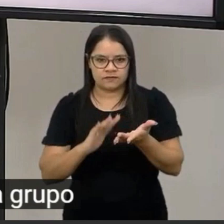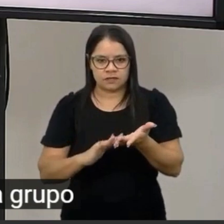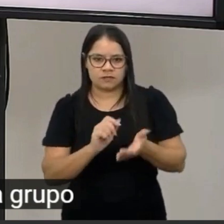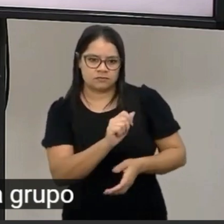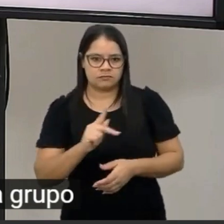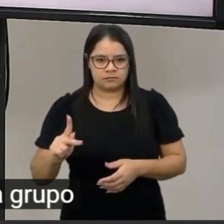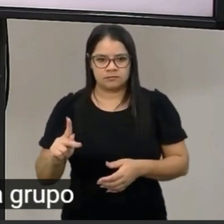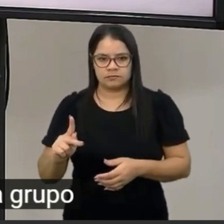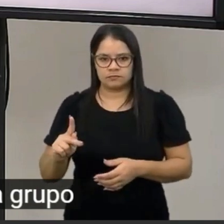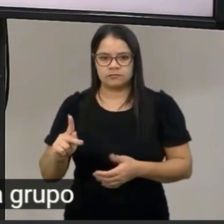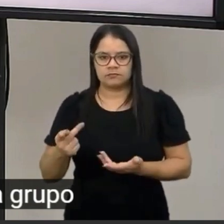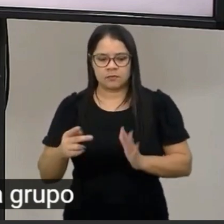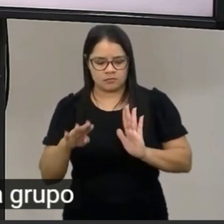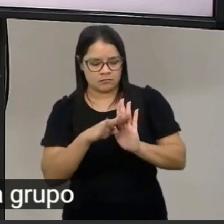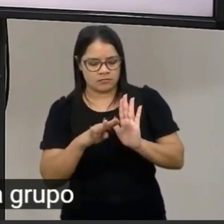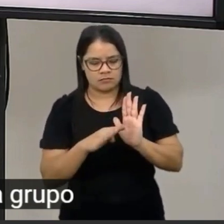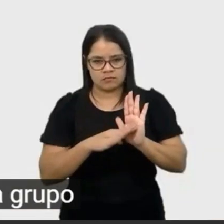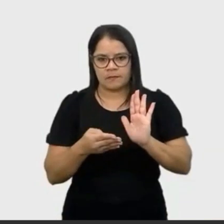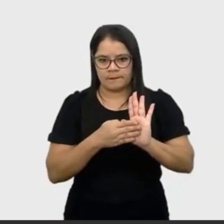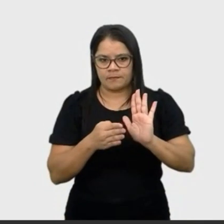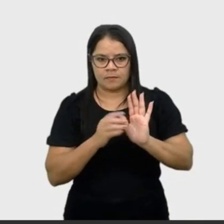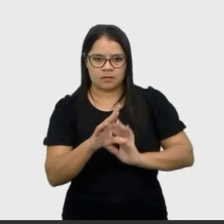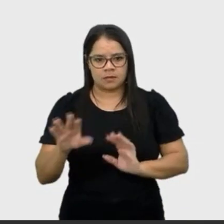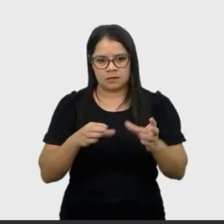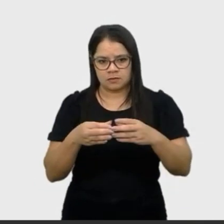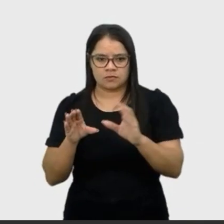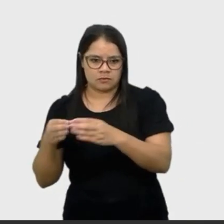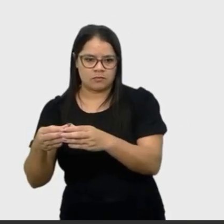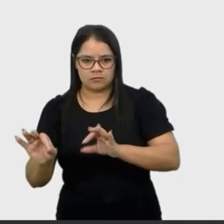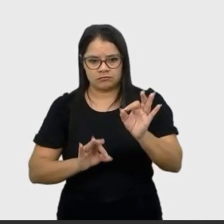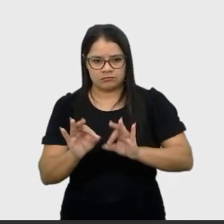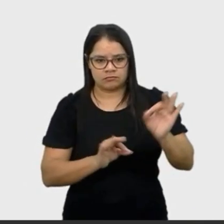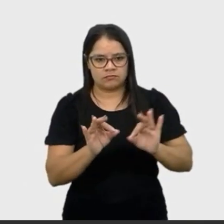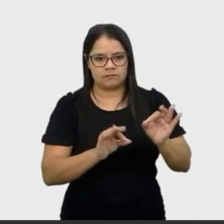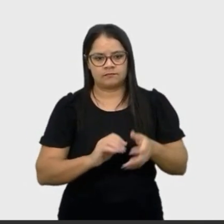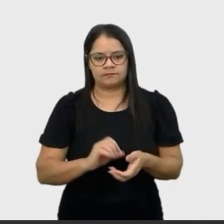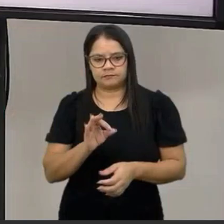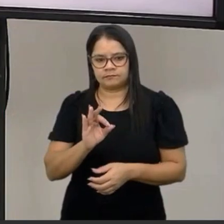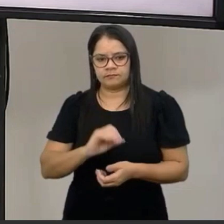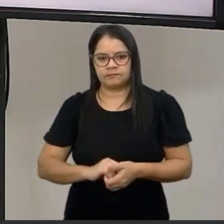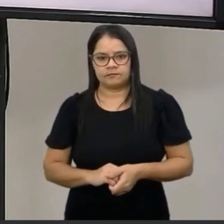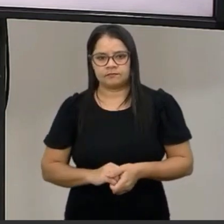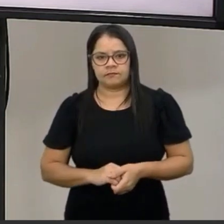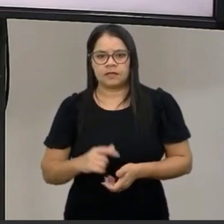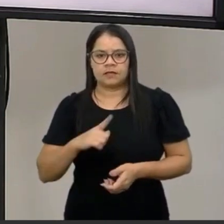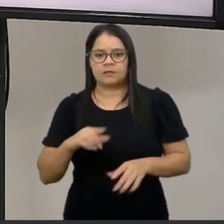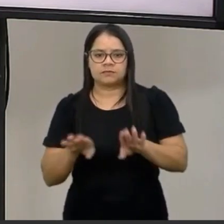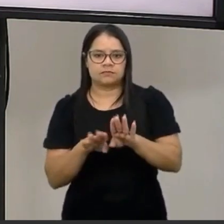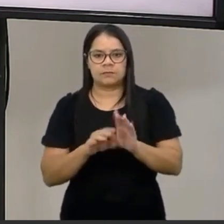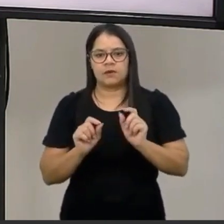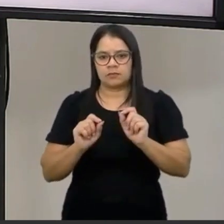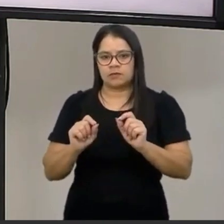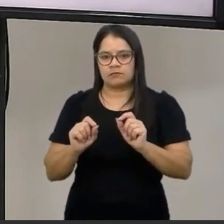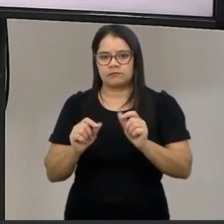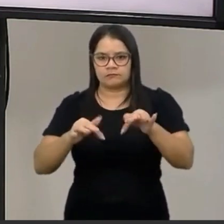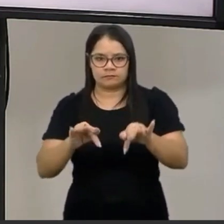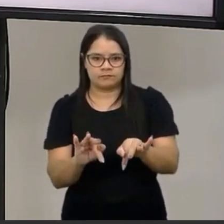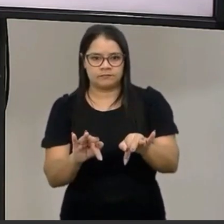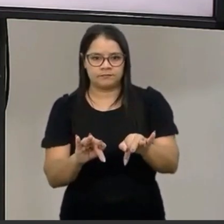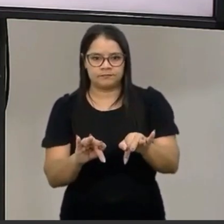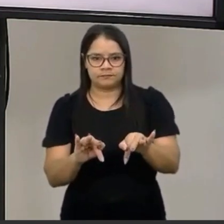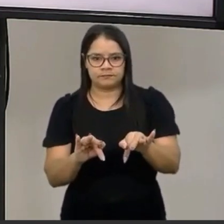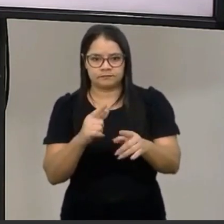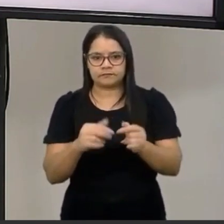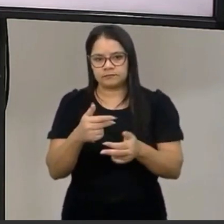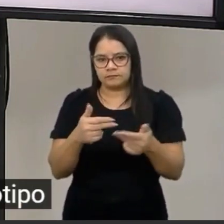Então, faça o checklist de materiais e proponha a cada grupo uma bancada organizada, certo? E a gente tem aí, para finalizar,